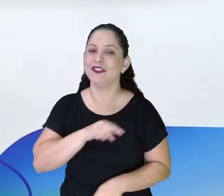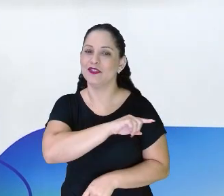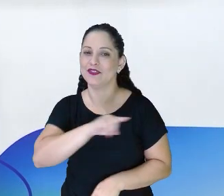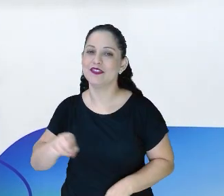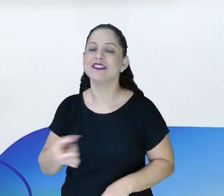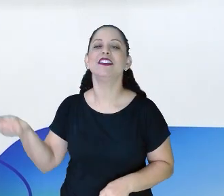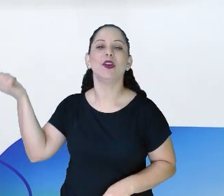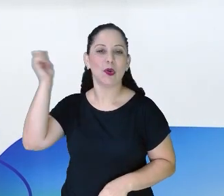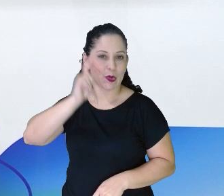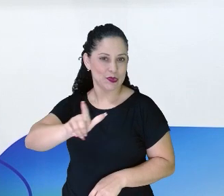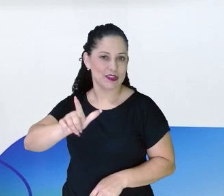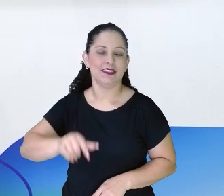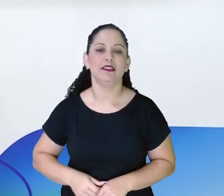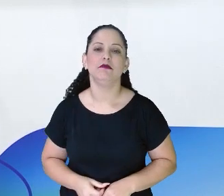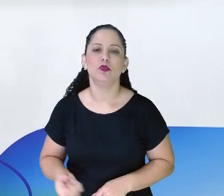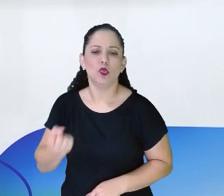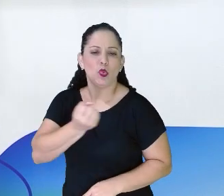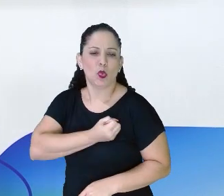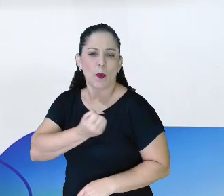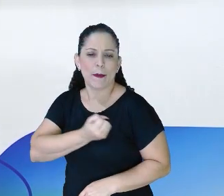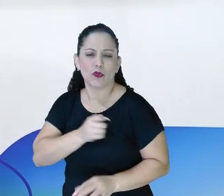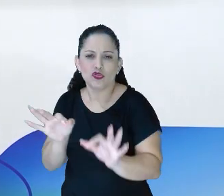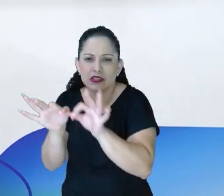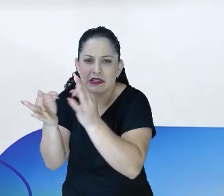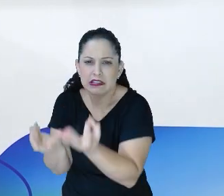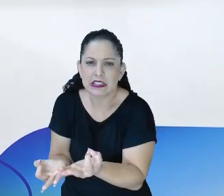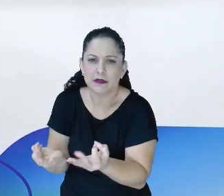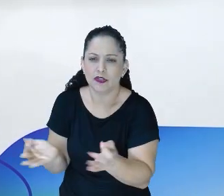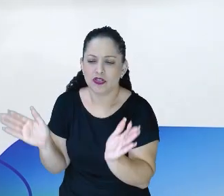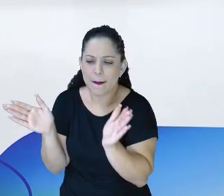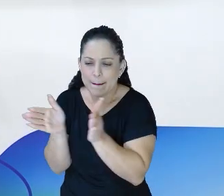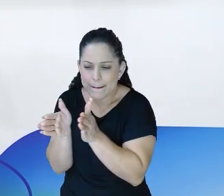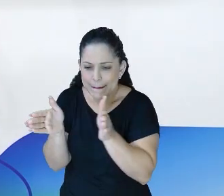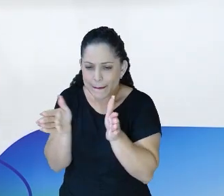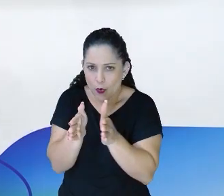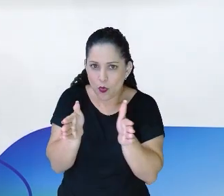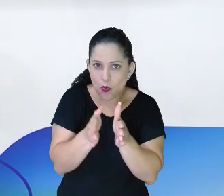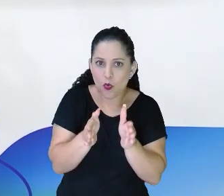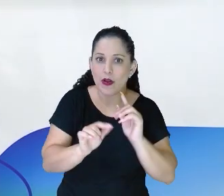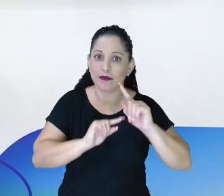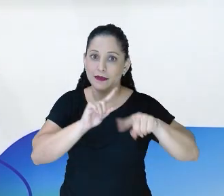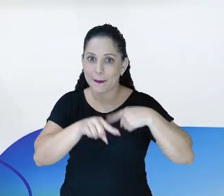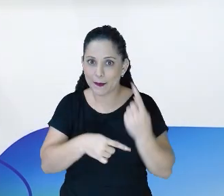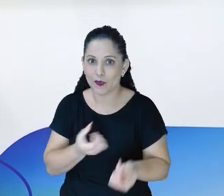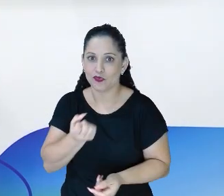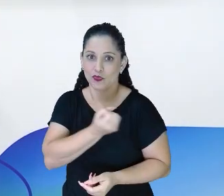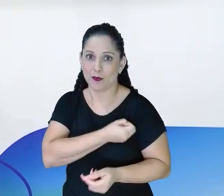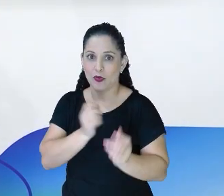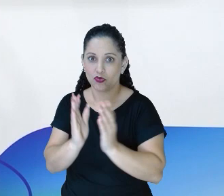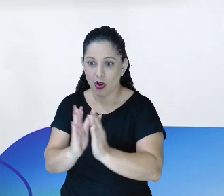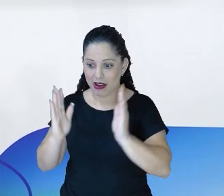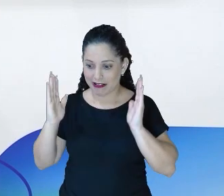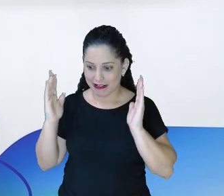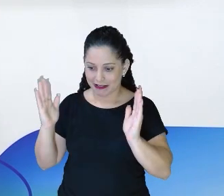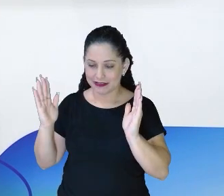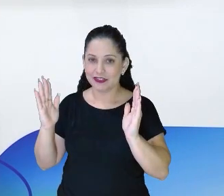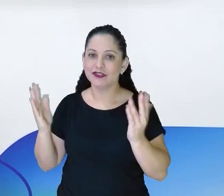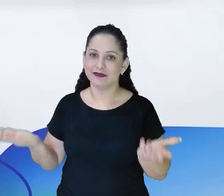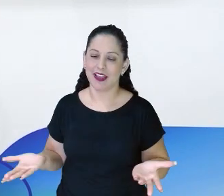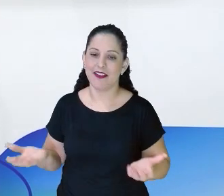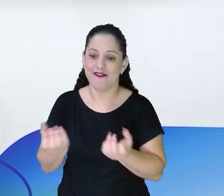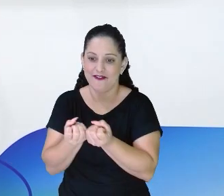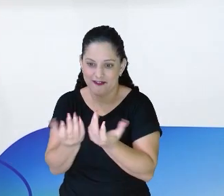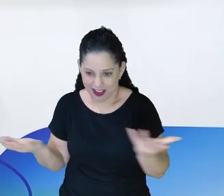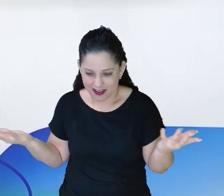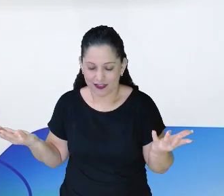tá? Começa dos números menores. Eu trouxe números maiores para vocês entenderem a ideia e a importância